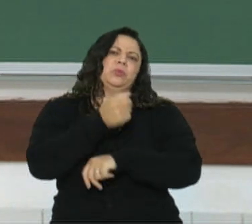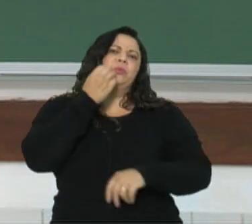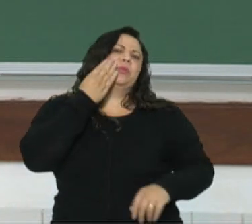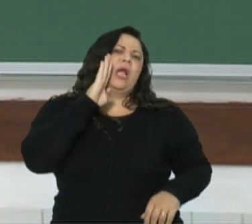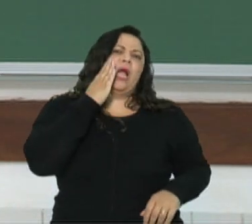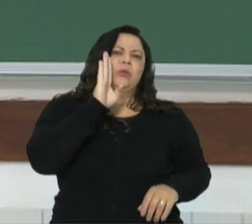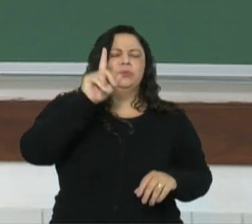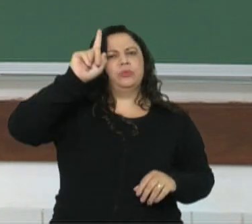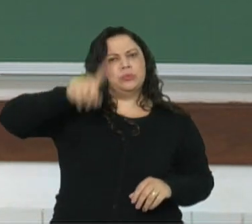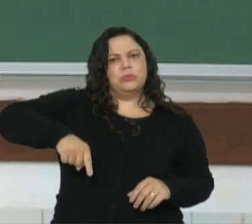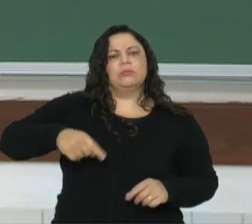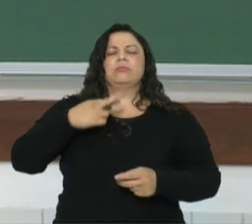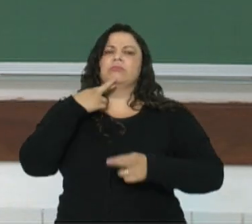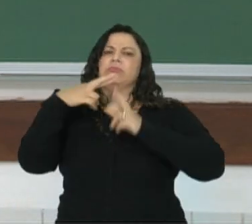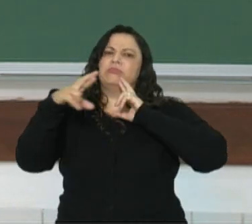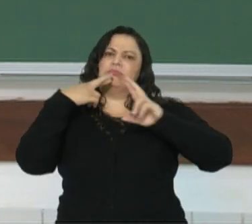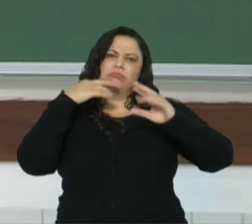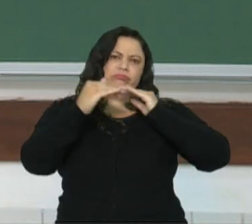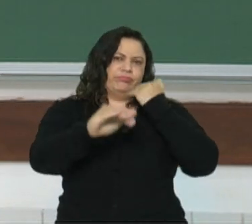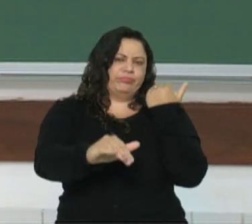dele aos antigos.